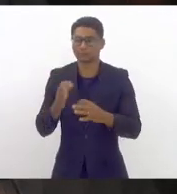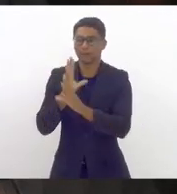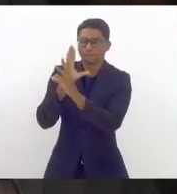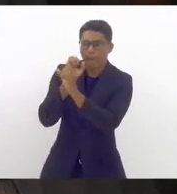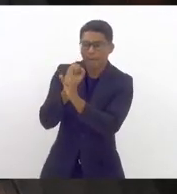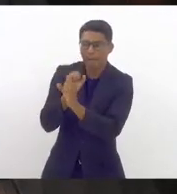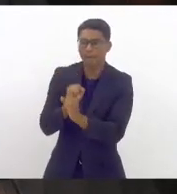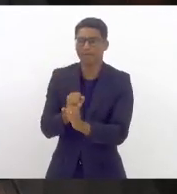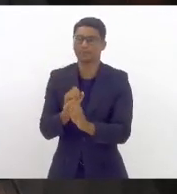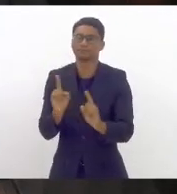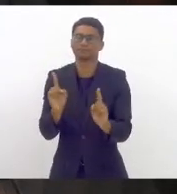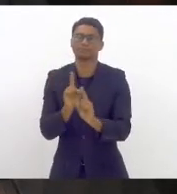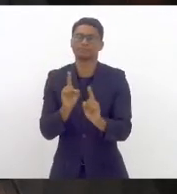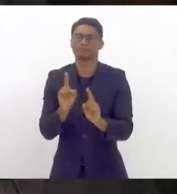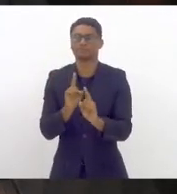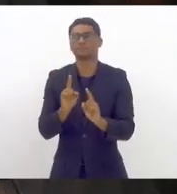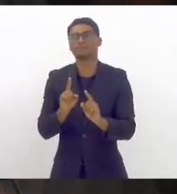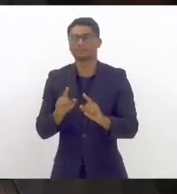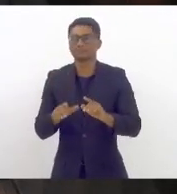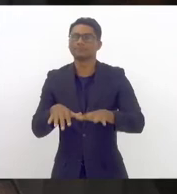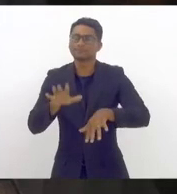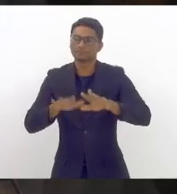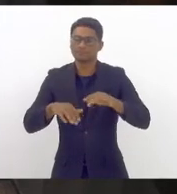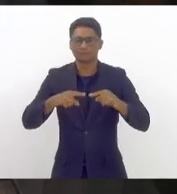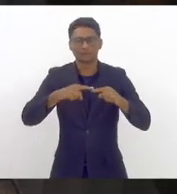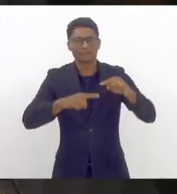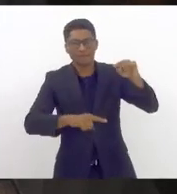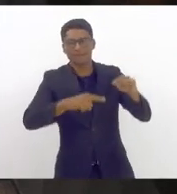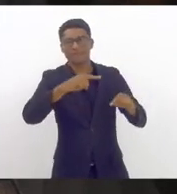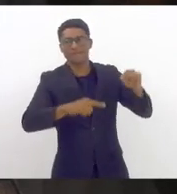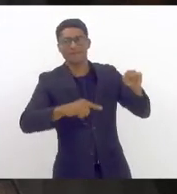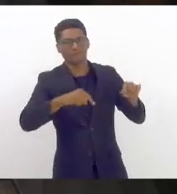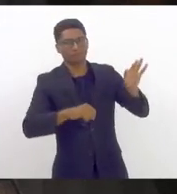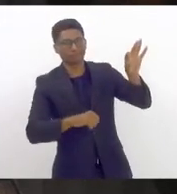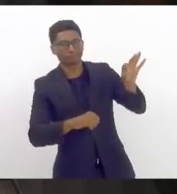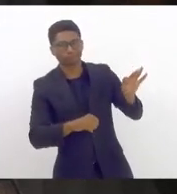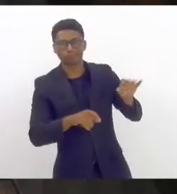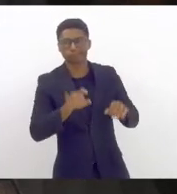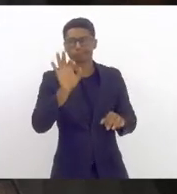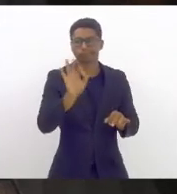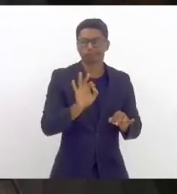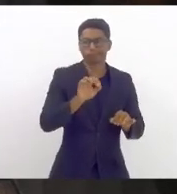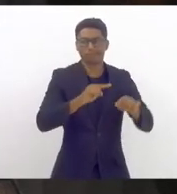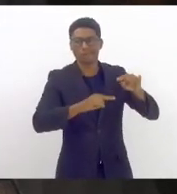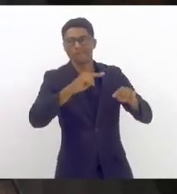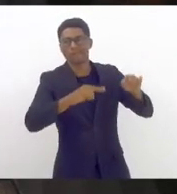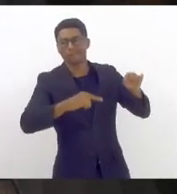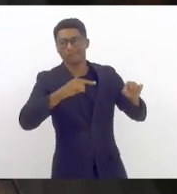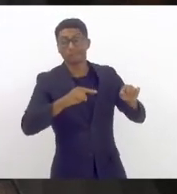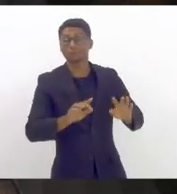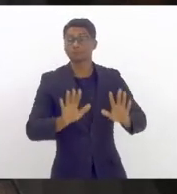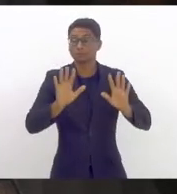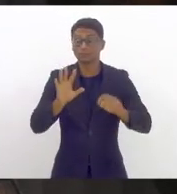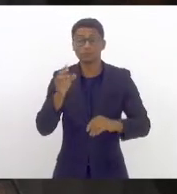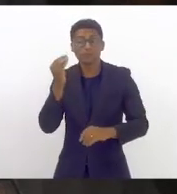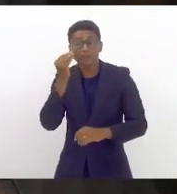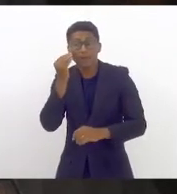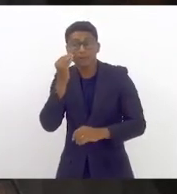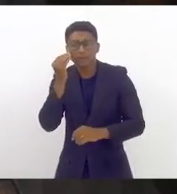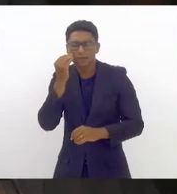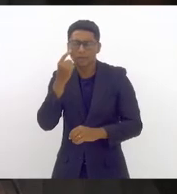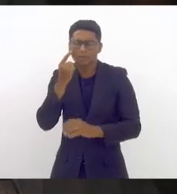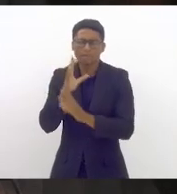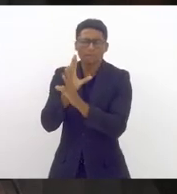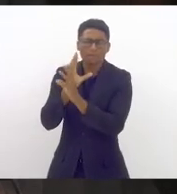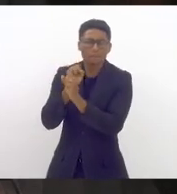parâmetros econômicos não são rígidos e outras variáveis sempre podem participar deles mas simulou o que que